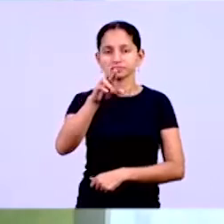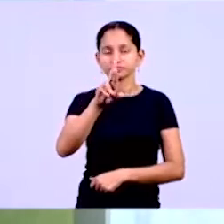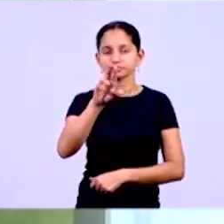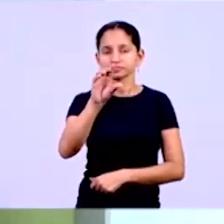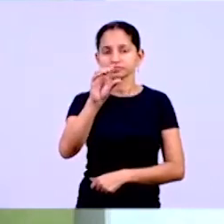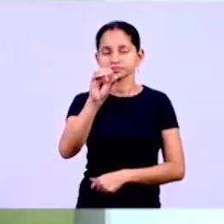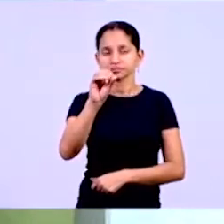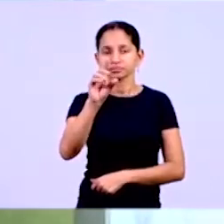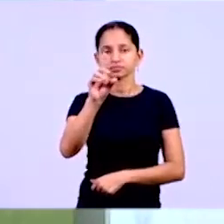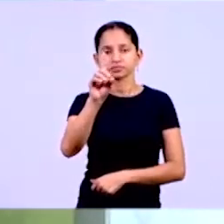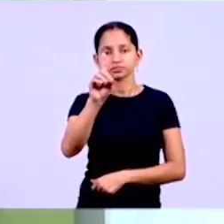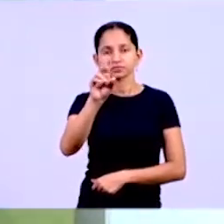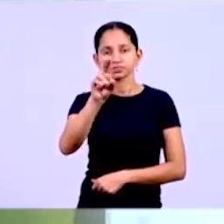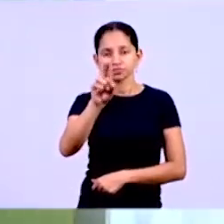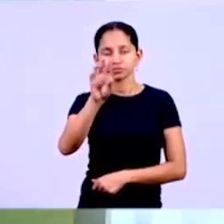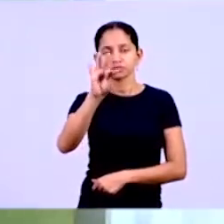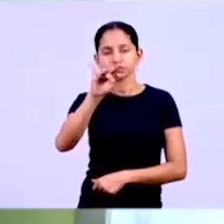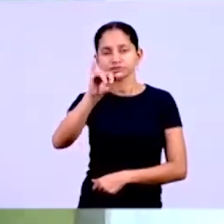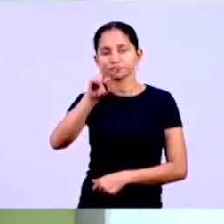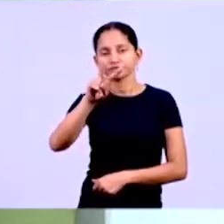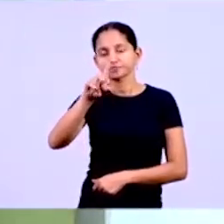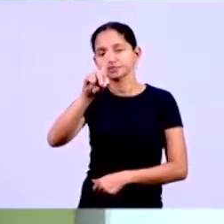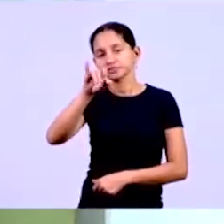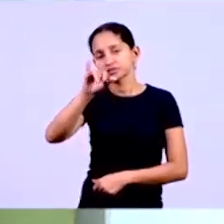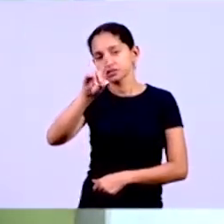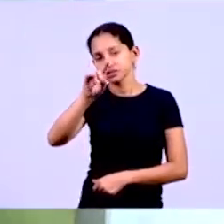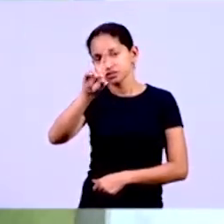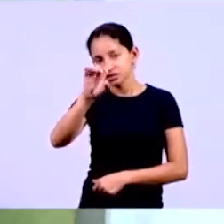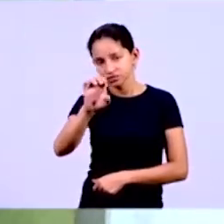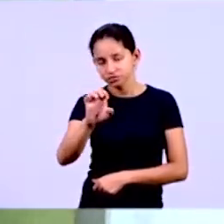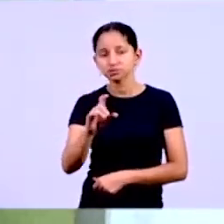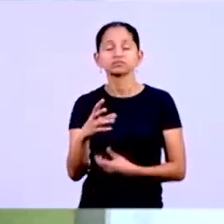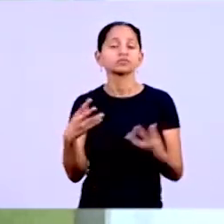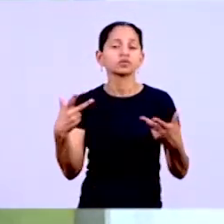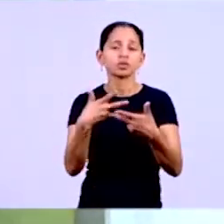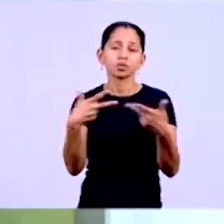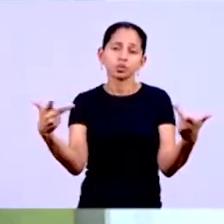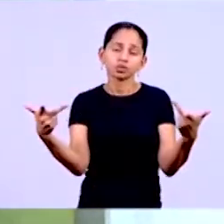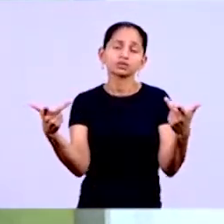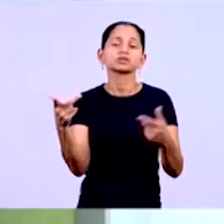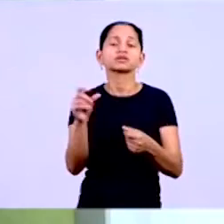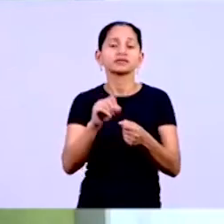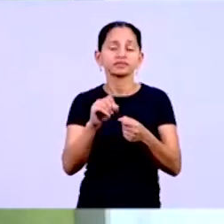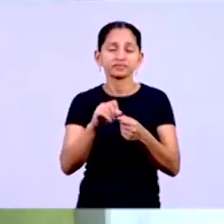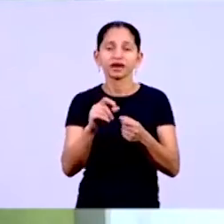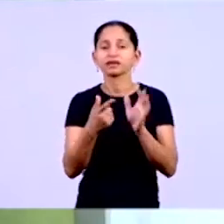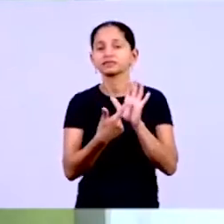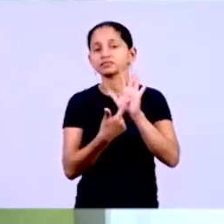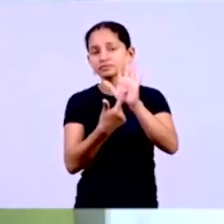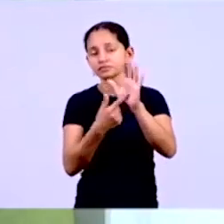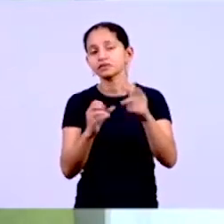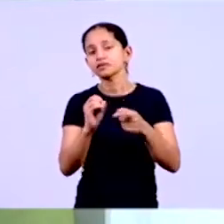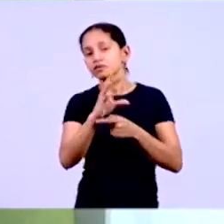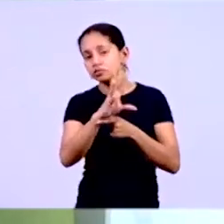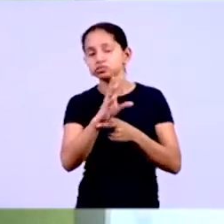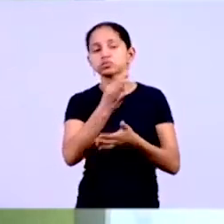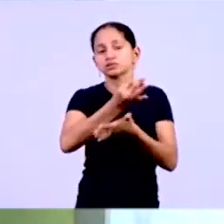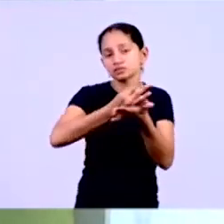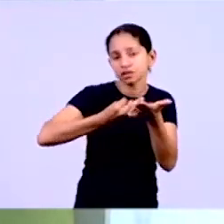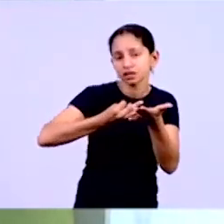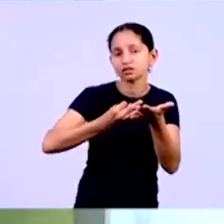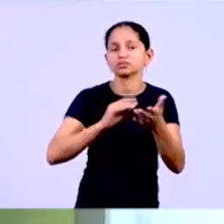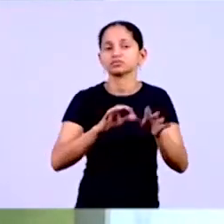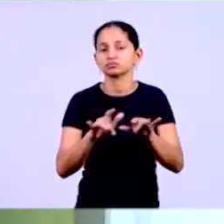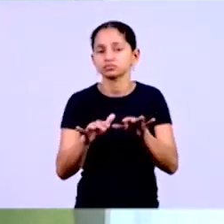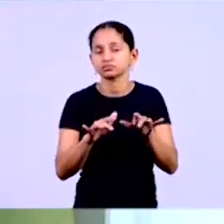famoso Microsoft Office, é o famoso LibreOffice. São os softwares que você faz sua apresentação, que você digita seu texto, que